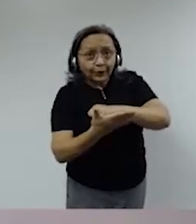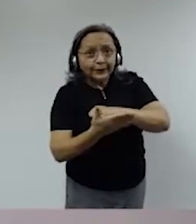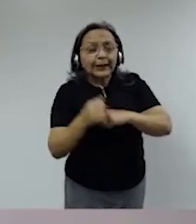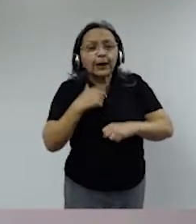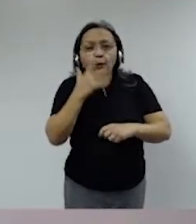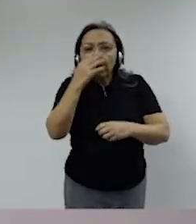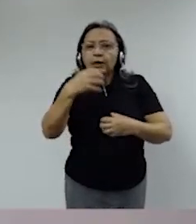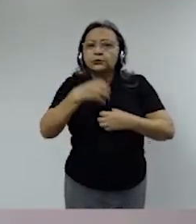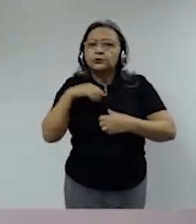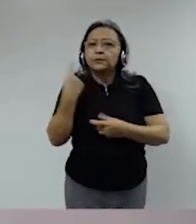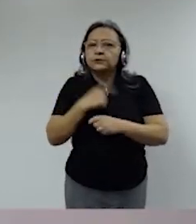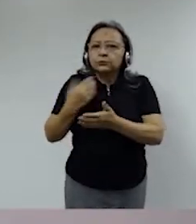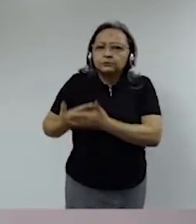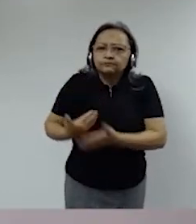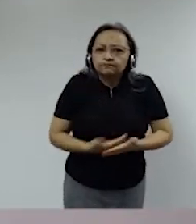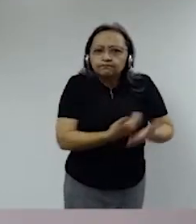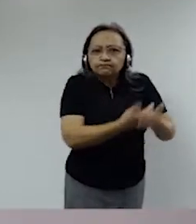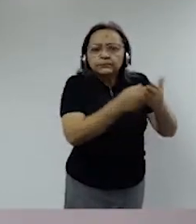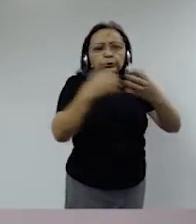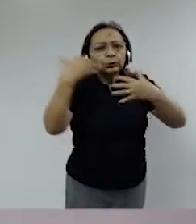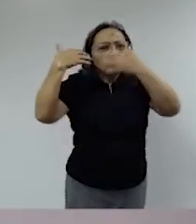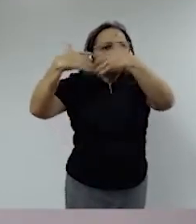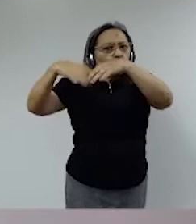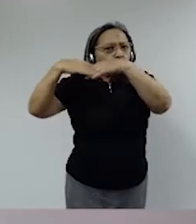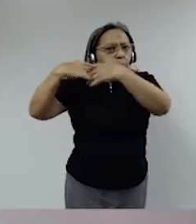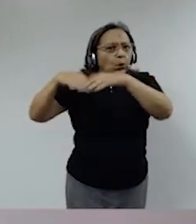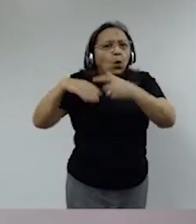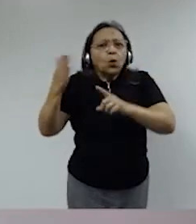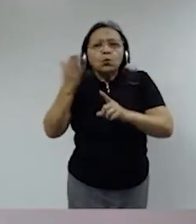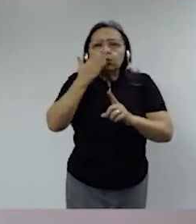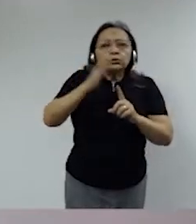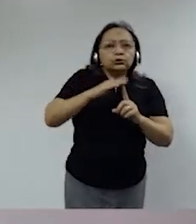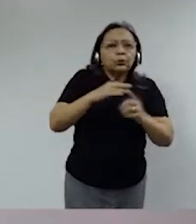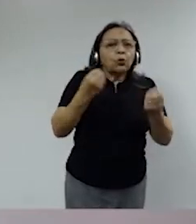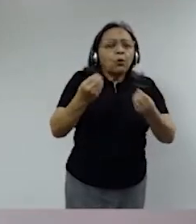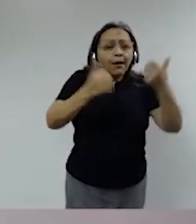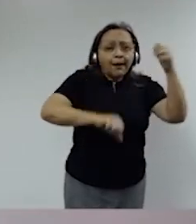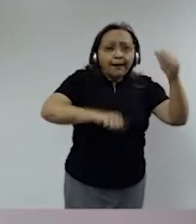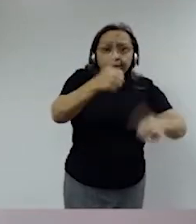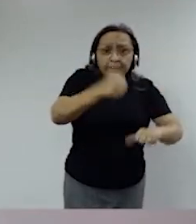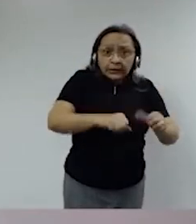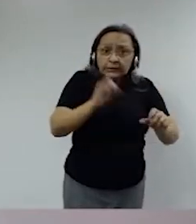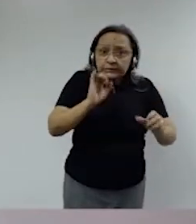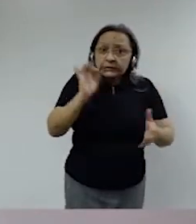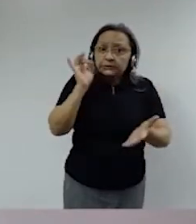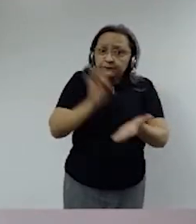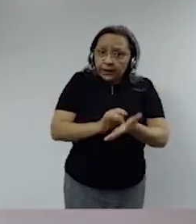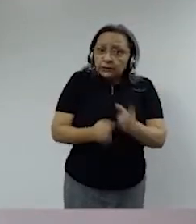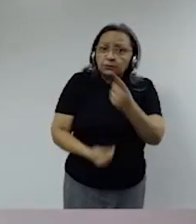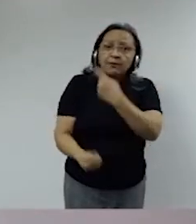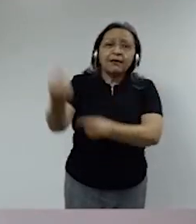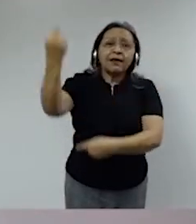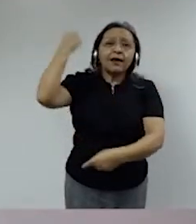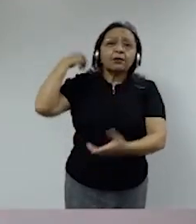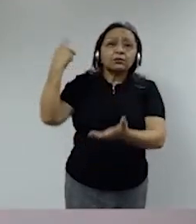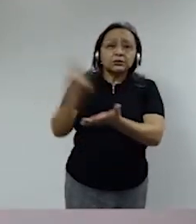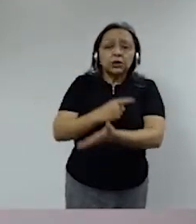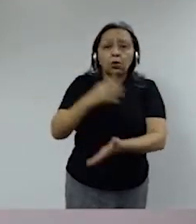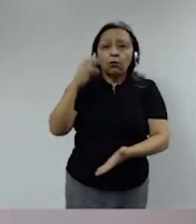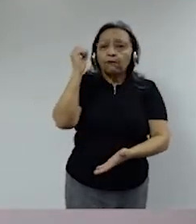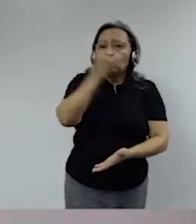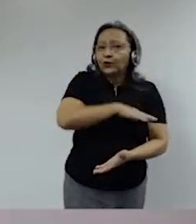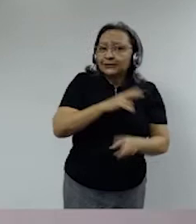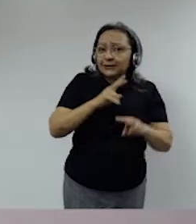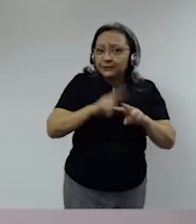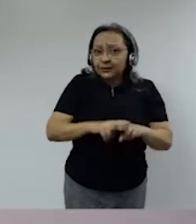é? Para que se possa avaliar efetivamente se houve violência naquela prisão, etc., para evitar o quê? A gente tem visto, eu não gosto de